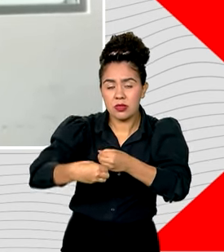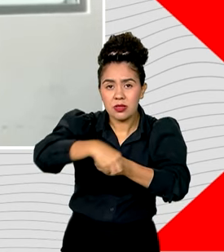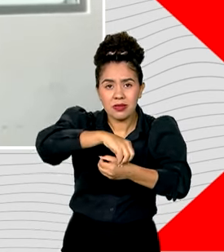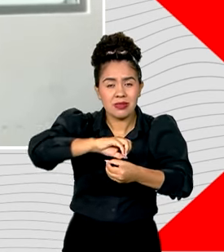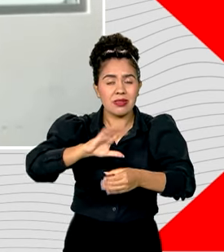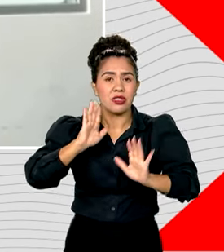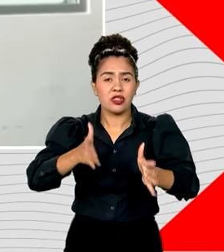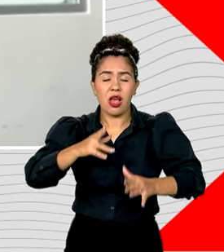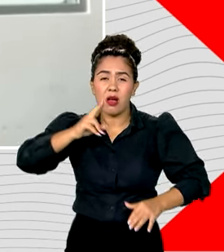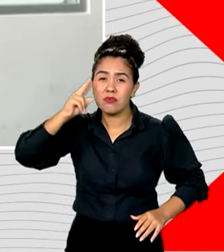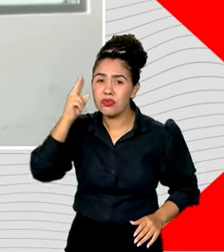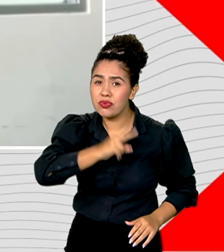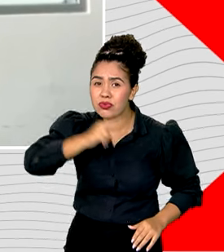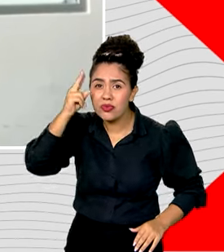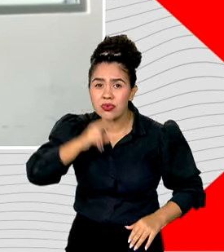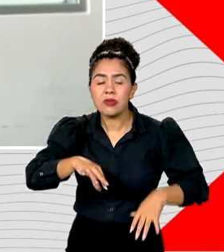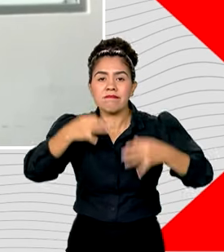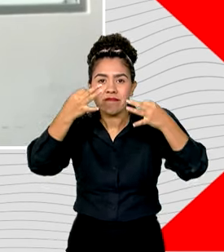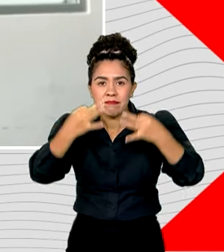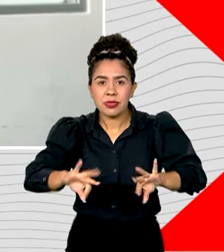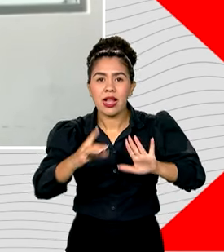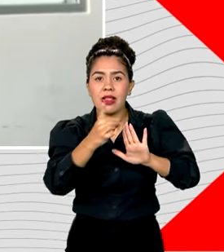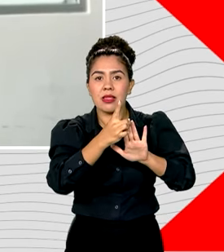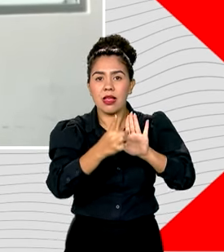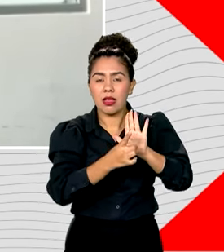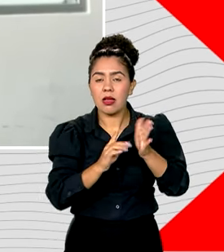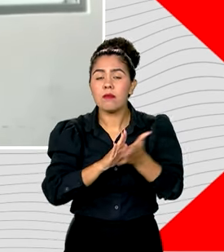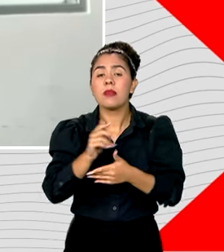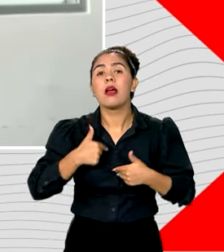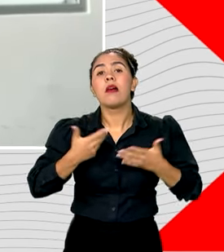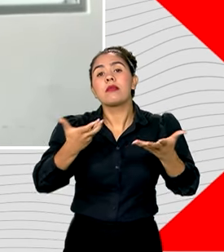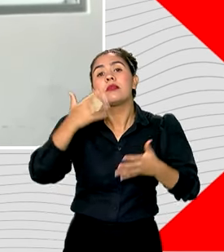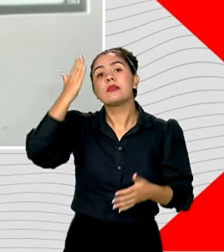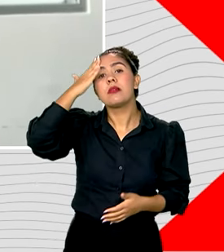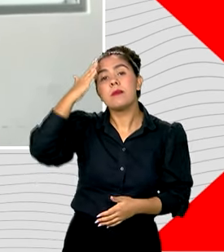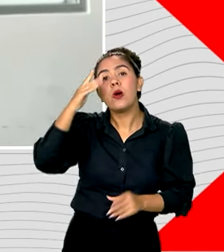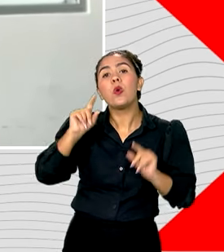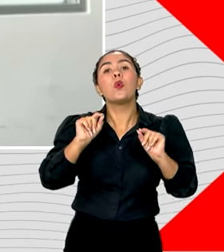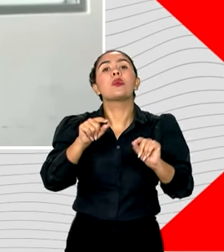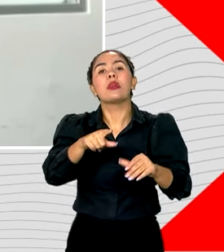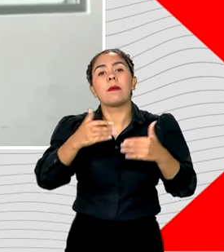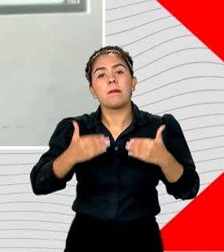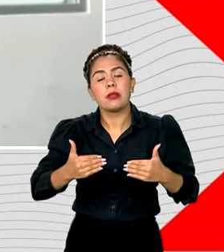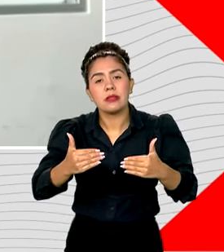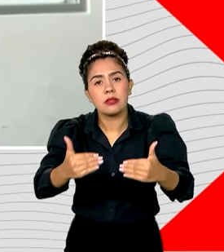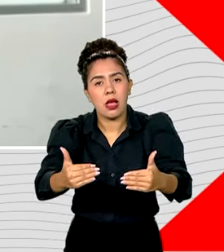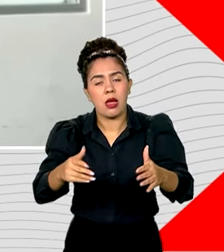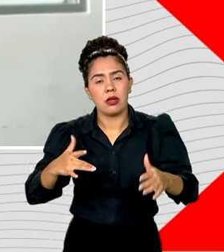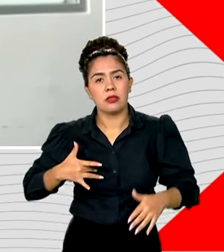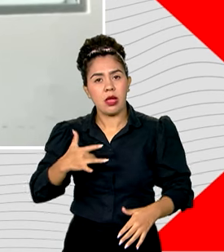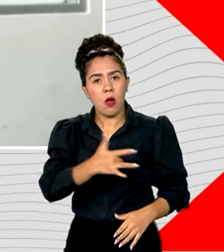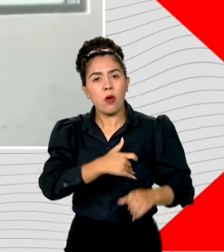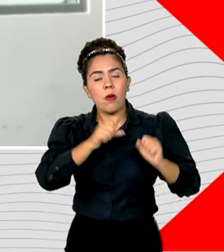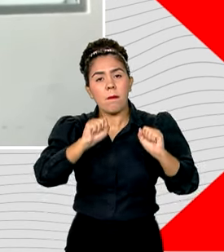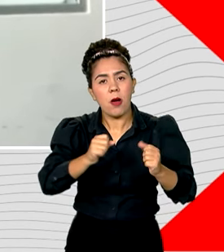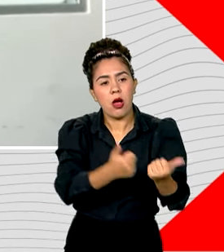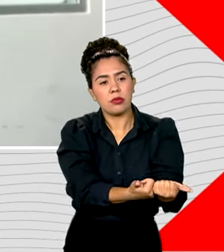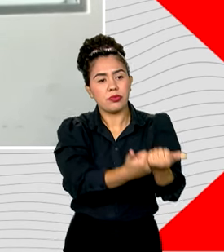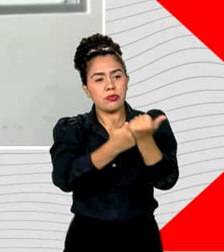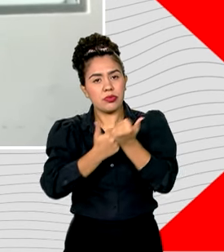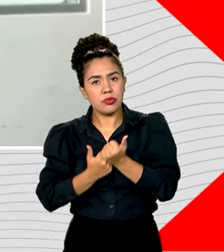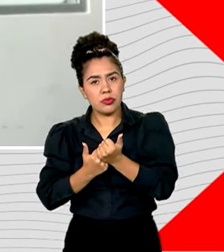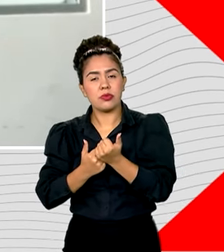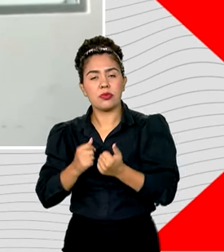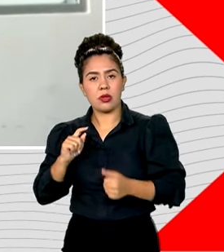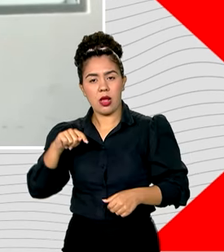emergência decretada pelo Estado do Amazonas quero saber o que que o ministério da saúde pretende fazer para ajudar o Amazonas neste ano por conta da este agem que tá Por